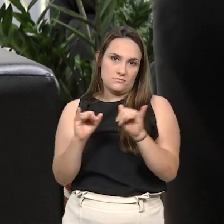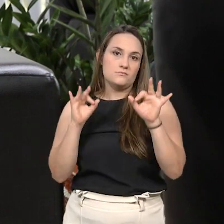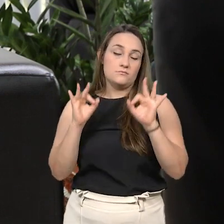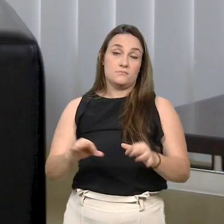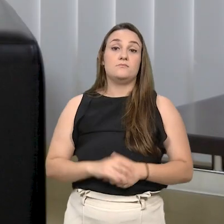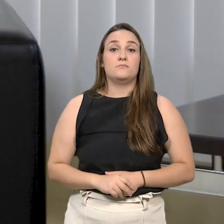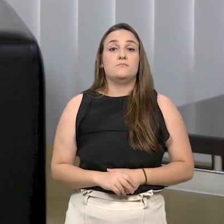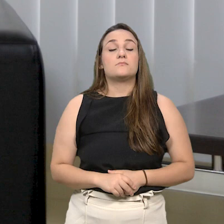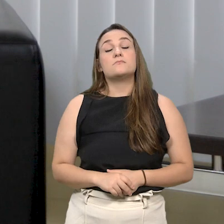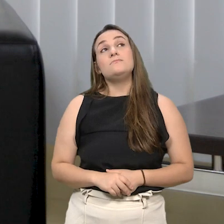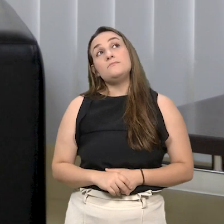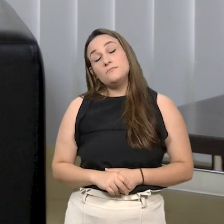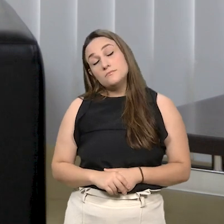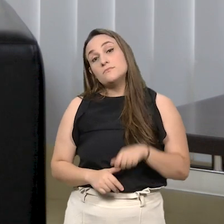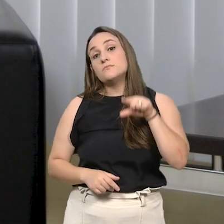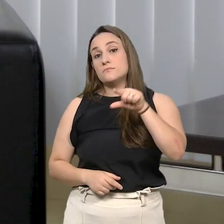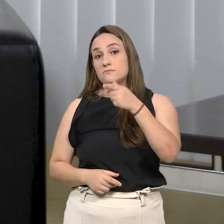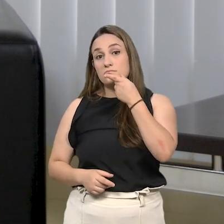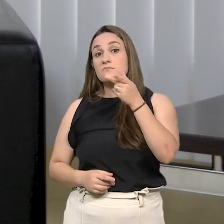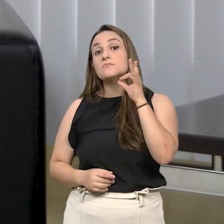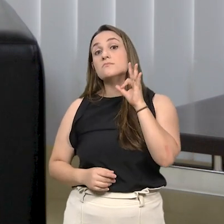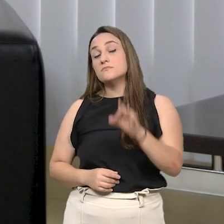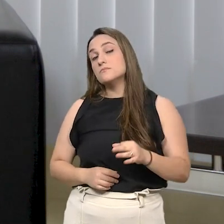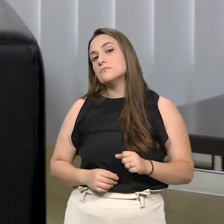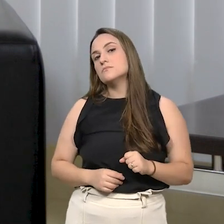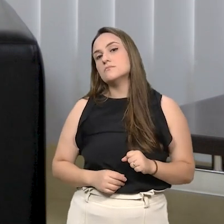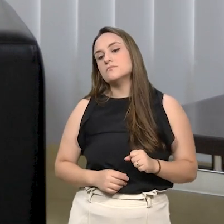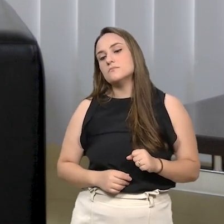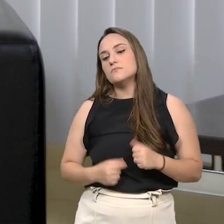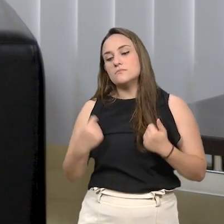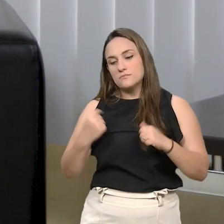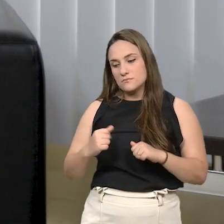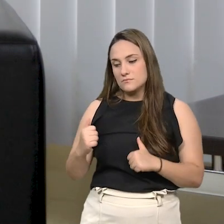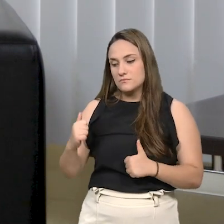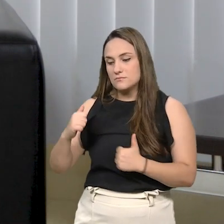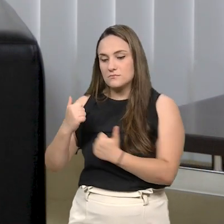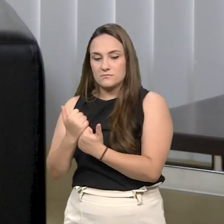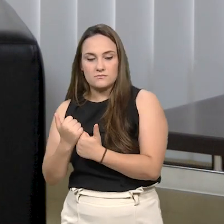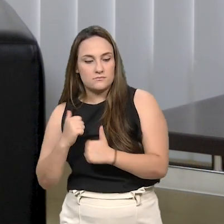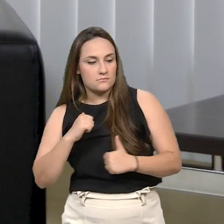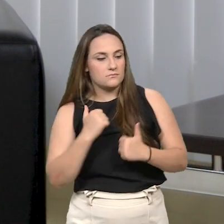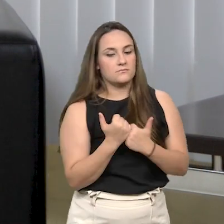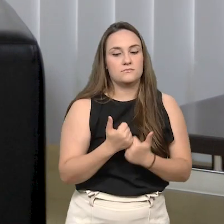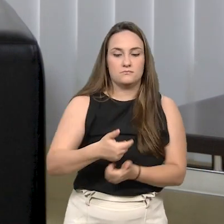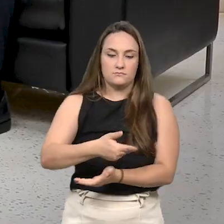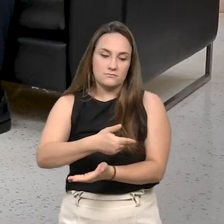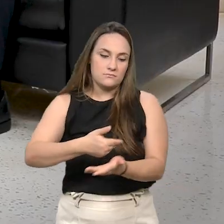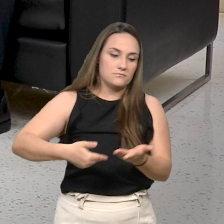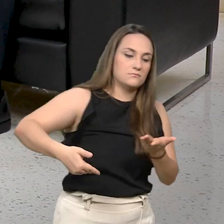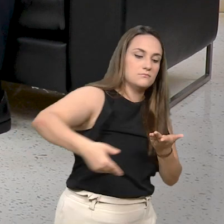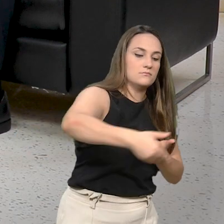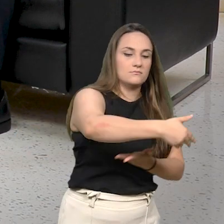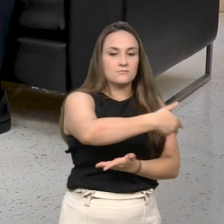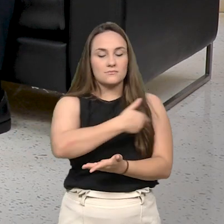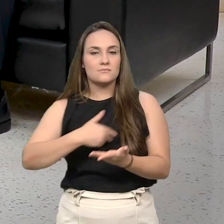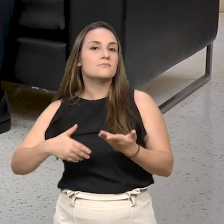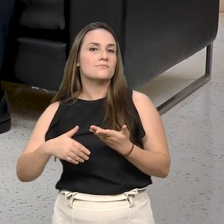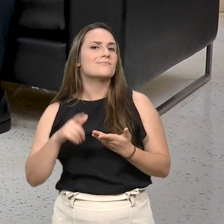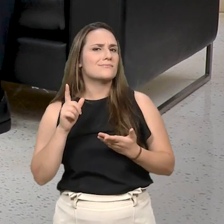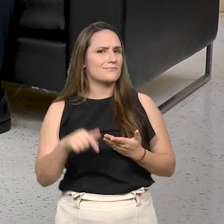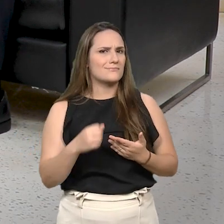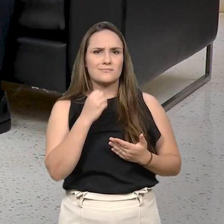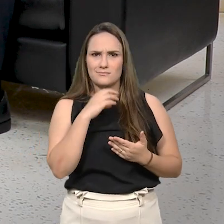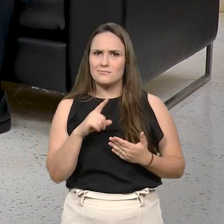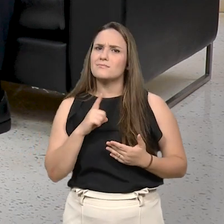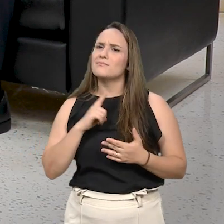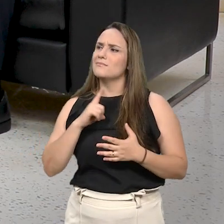informação. Quer dizer, como o senhor bem colocou aqui, um apoia o trabalho do outro, então, e é uma experiência que tem funcionado,